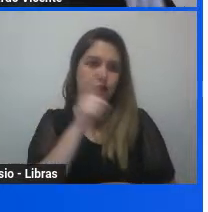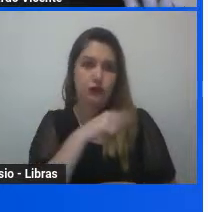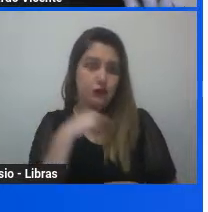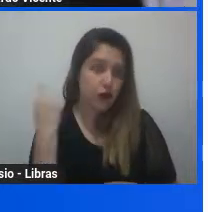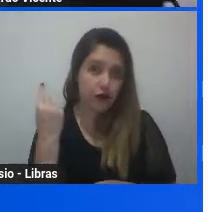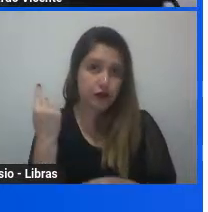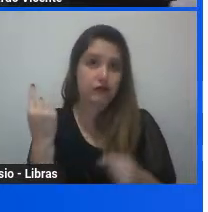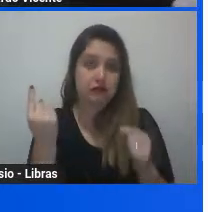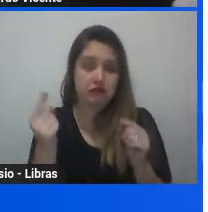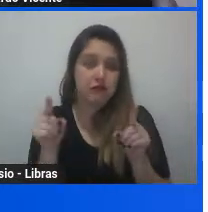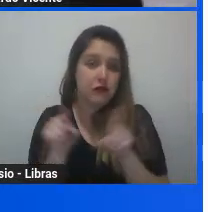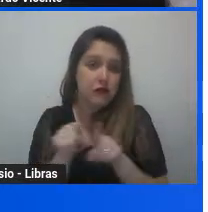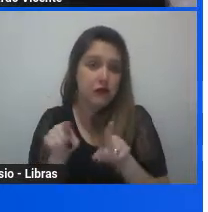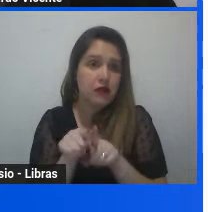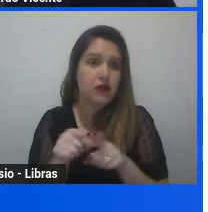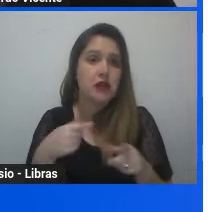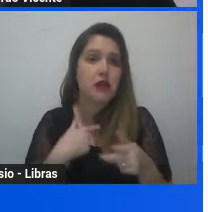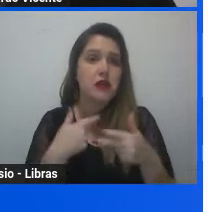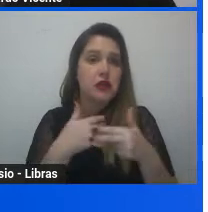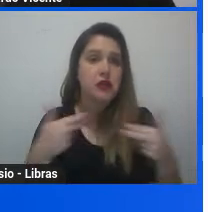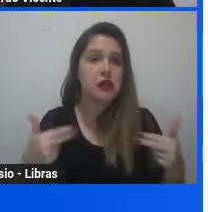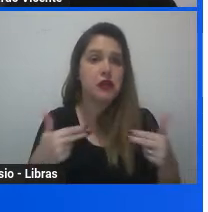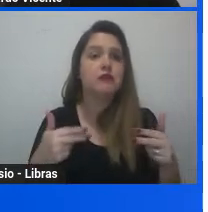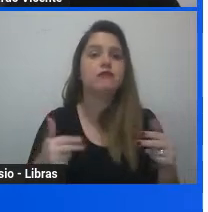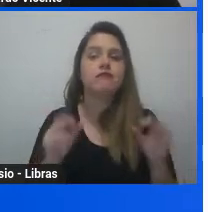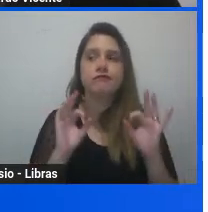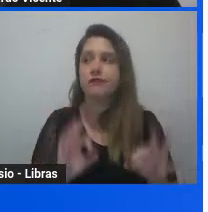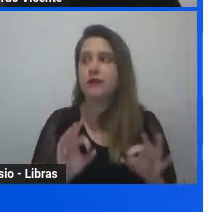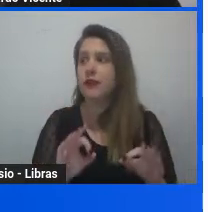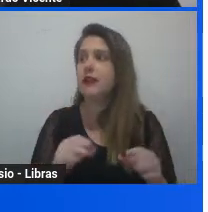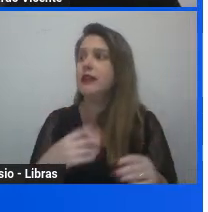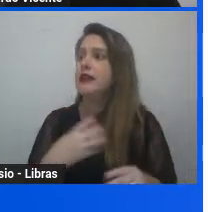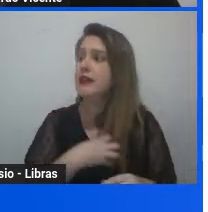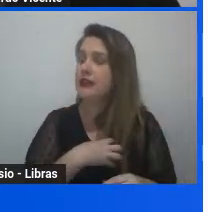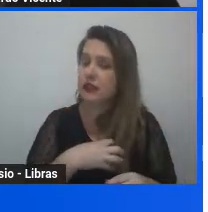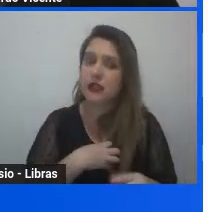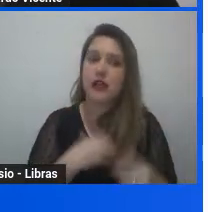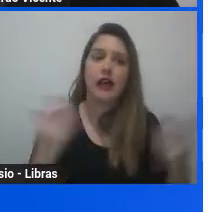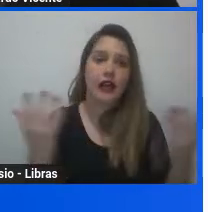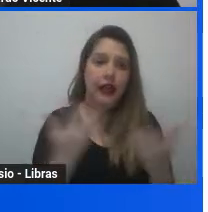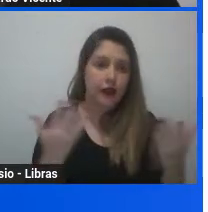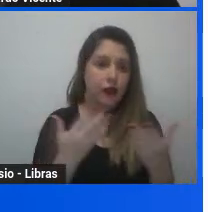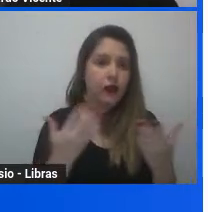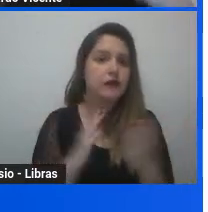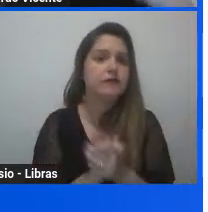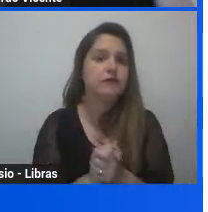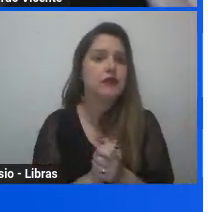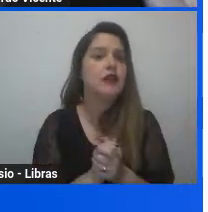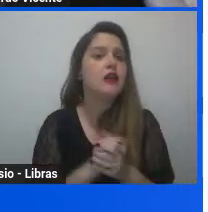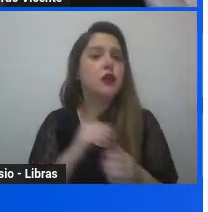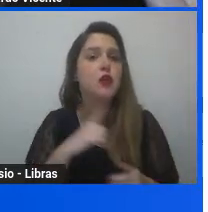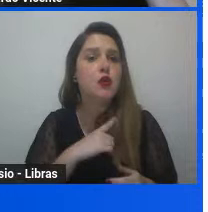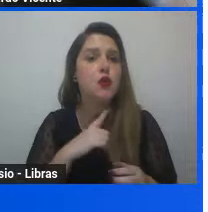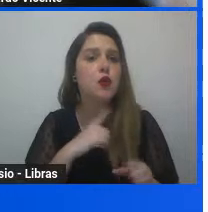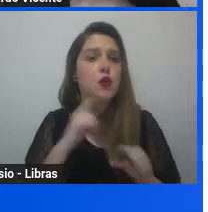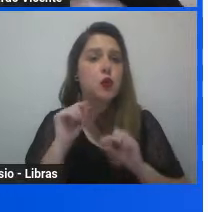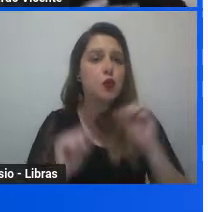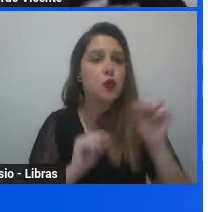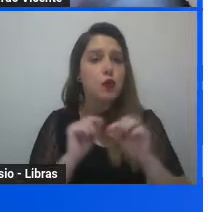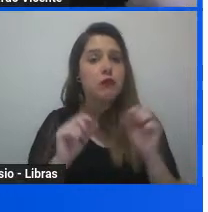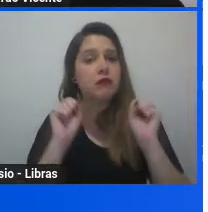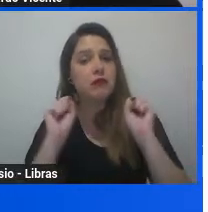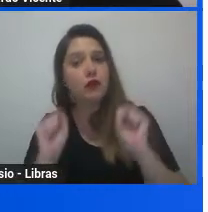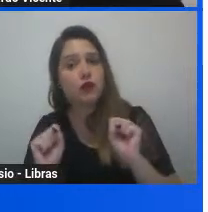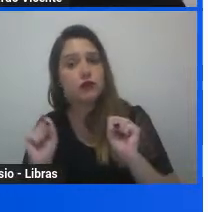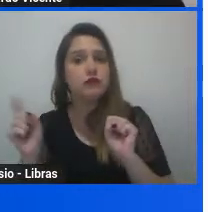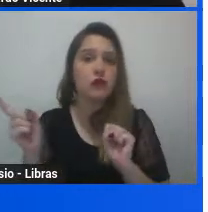olho uma situação, eu tenho que perceber. Tem risco de morrer agora? Pode morrer daqui a pouco ou não? Esse